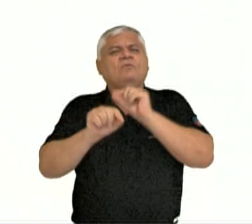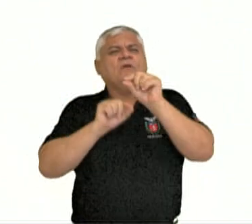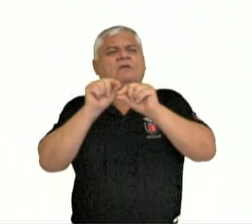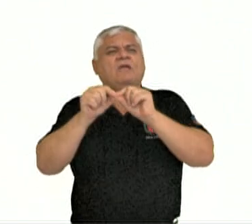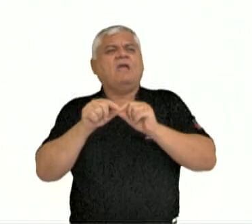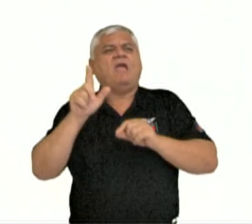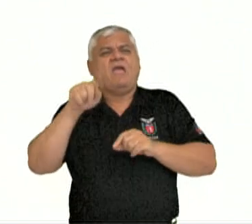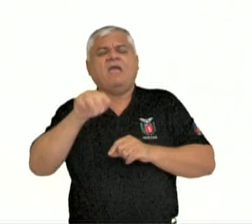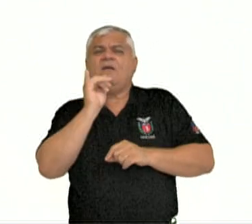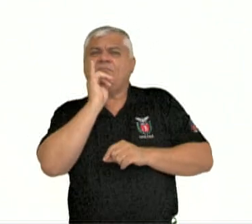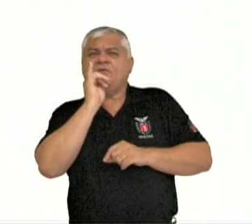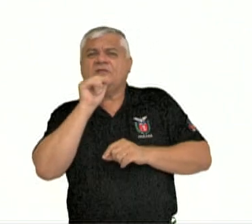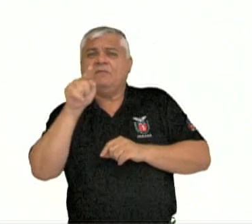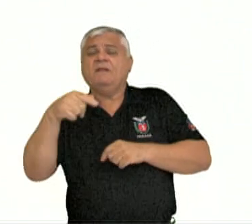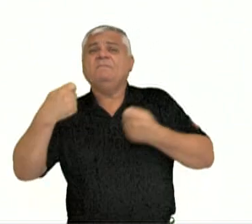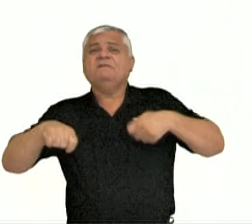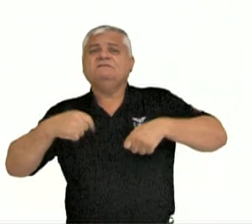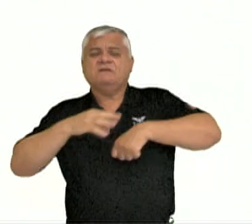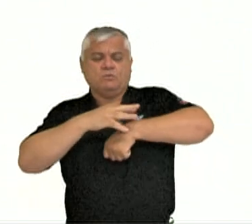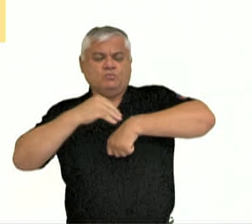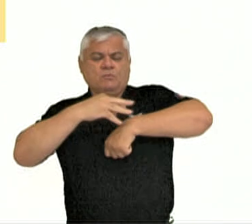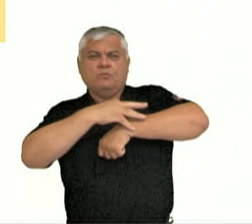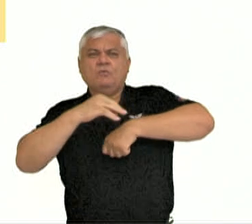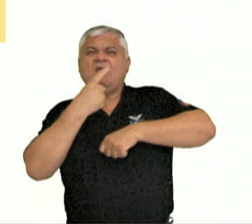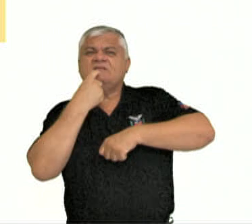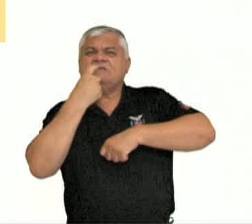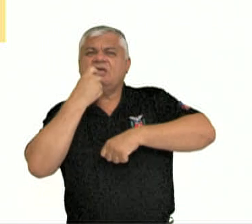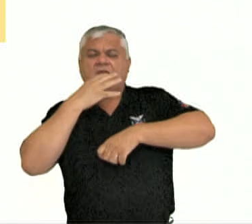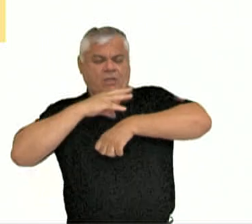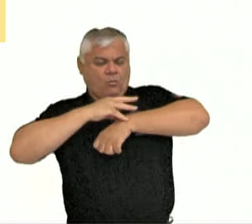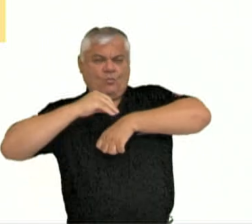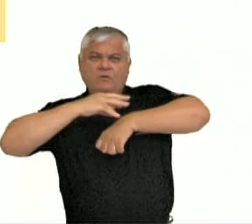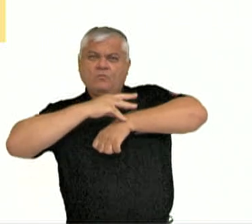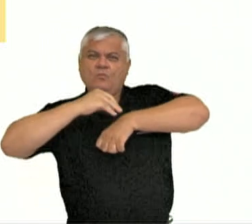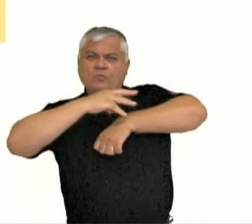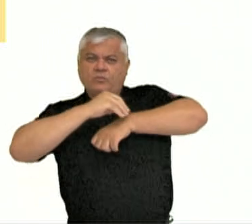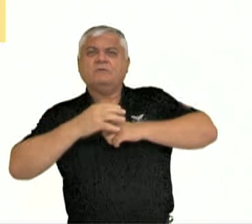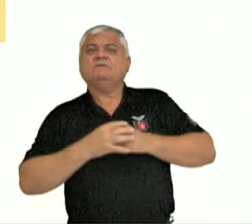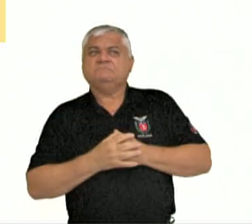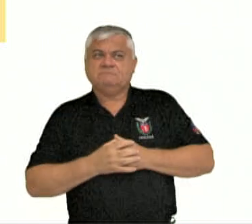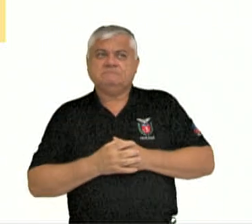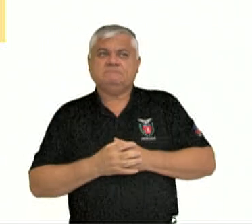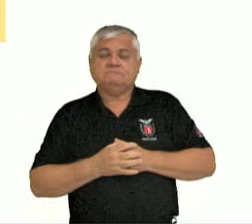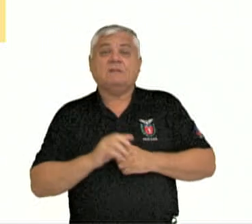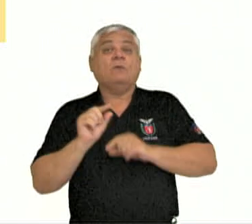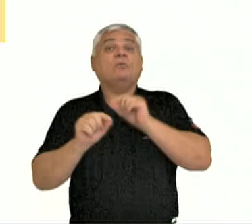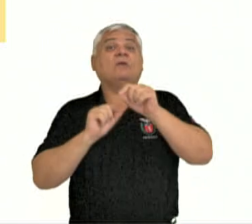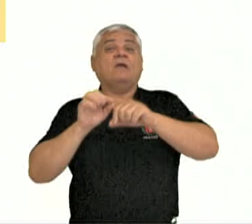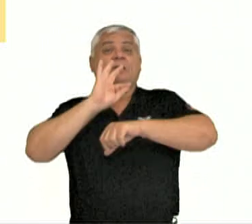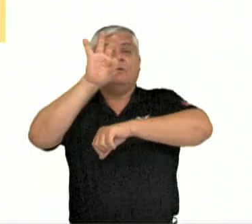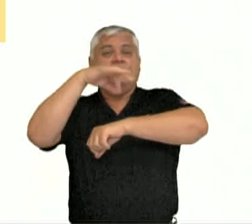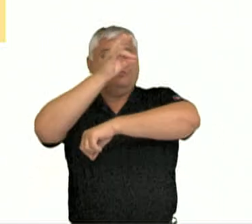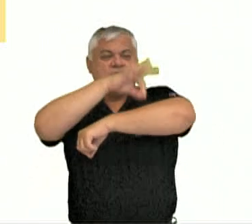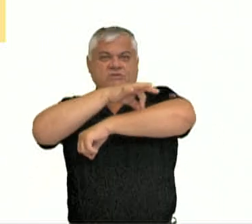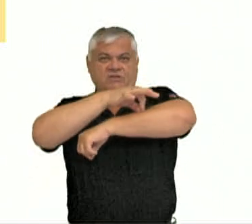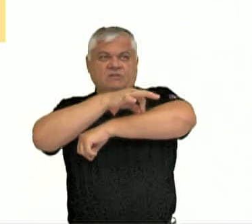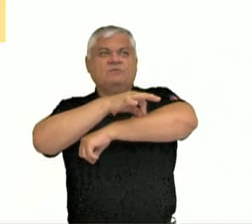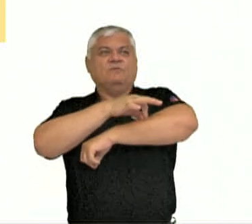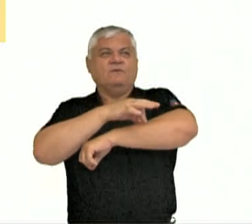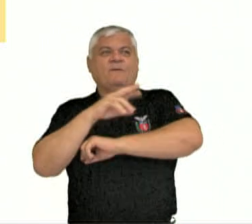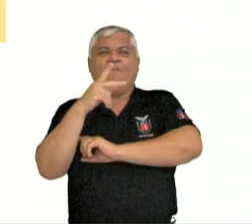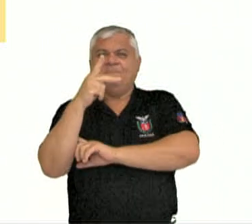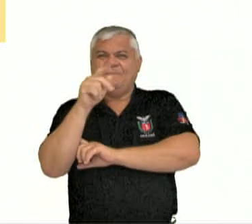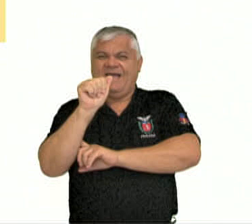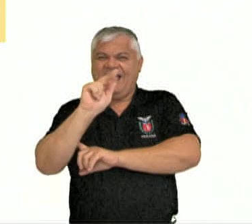Hematófagos são insetos que necessitam de sangue. Aqui no caso dessa doença é o mosquito palha,